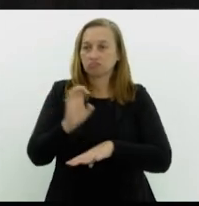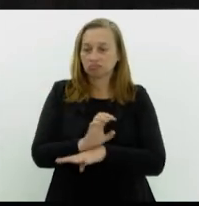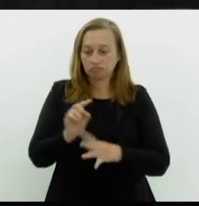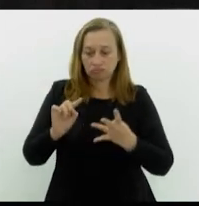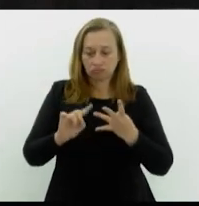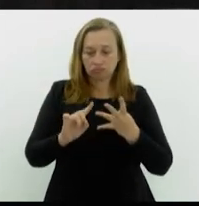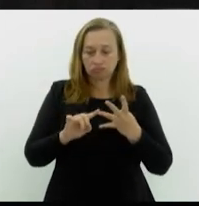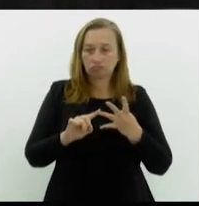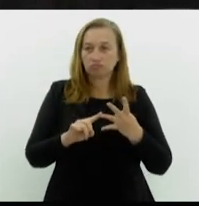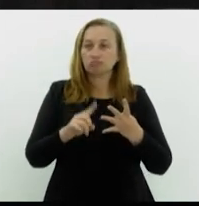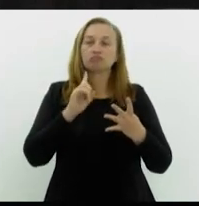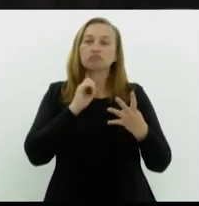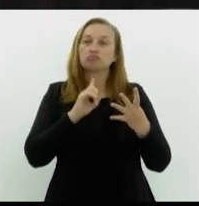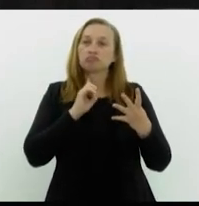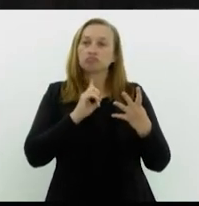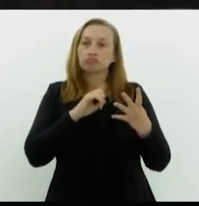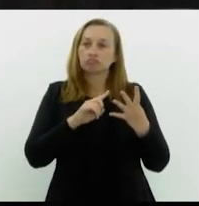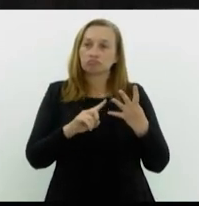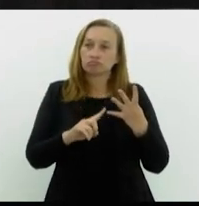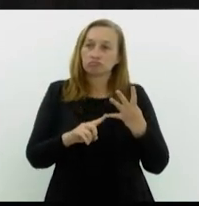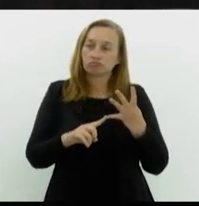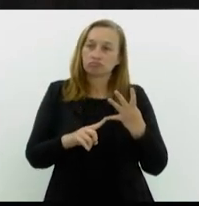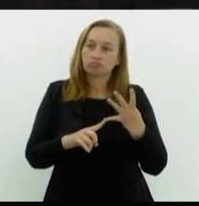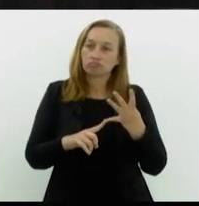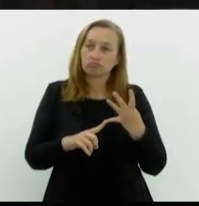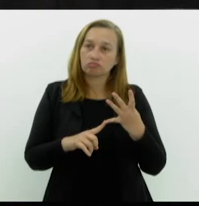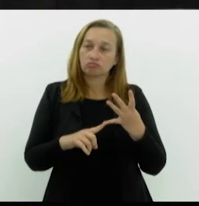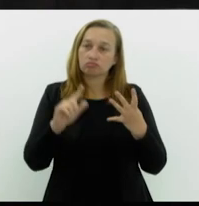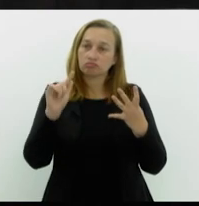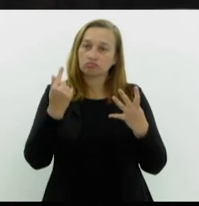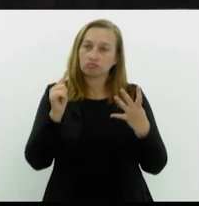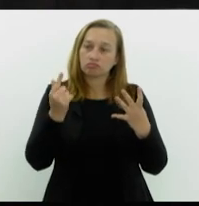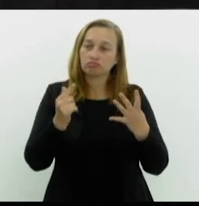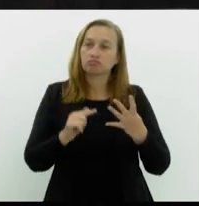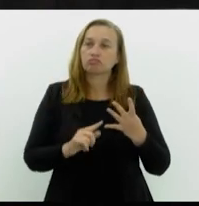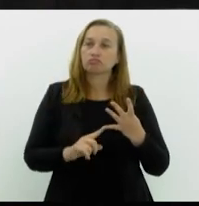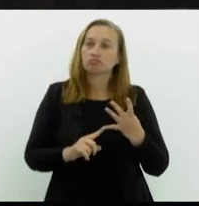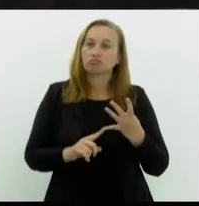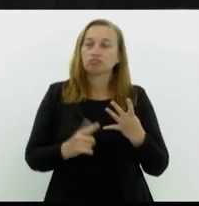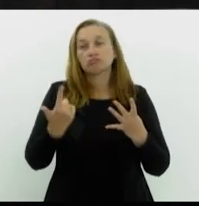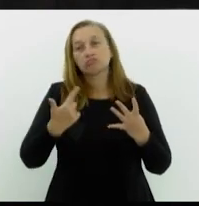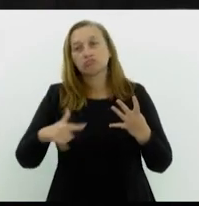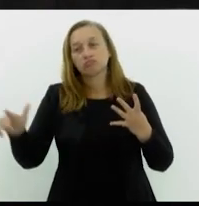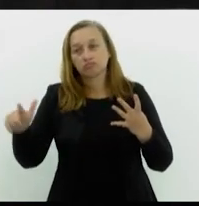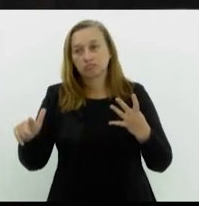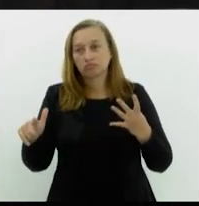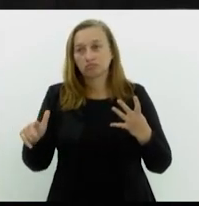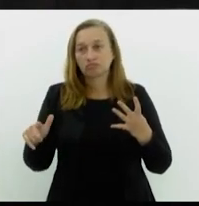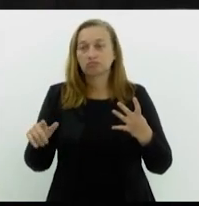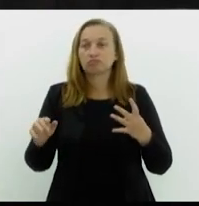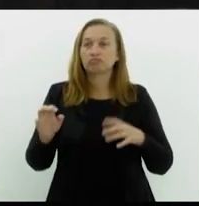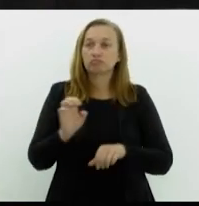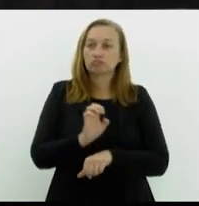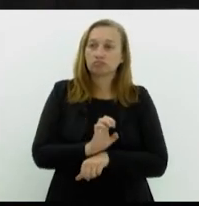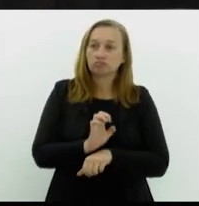irmão aqui, Minas Gerais, o estado de Goiás, com outros estados a